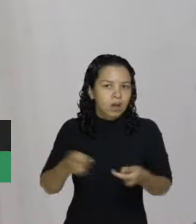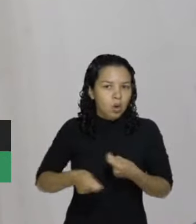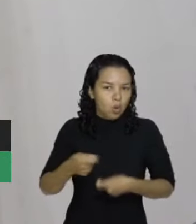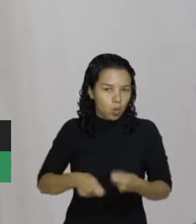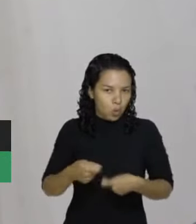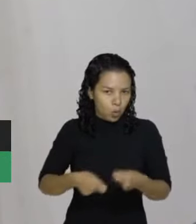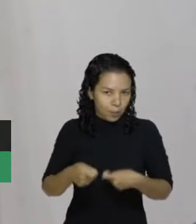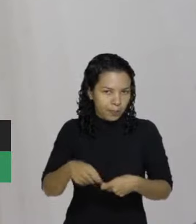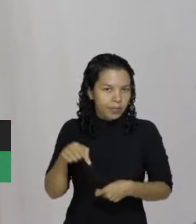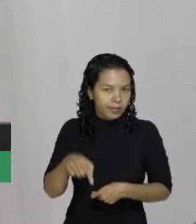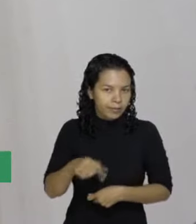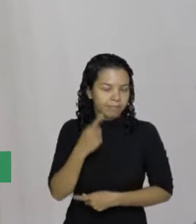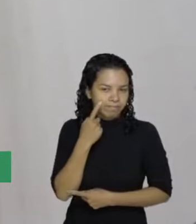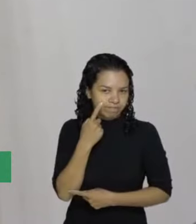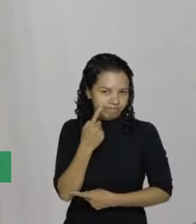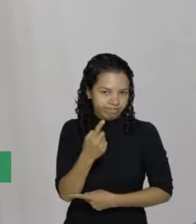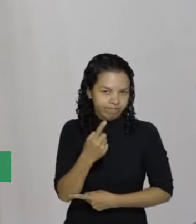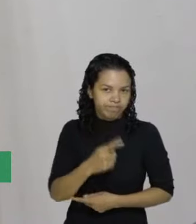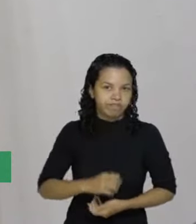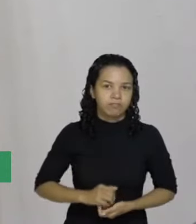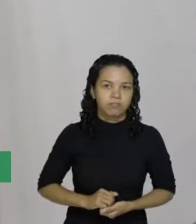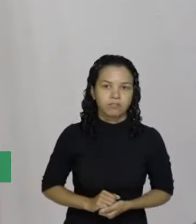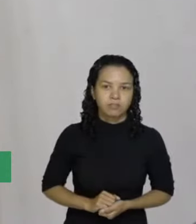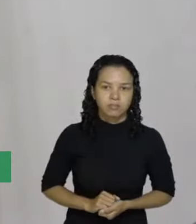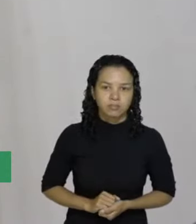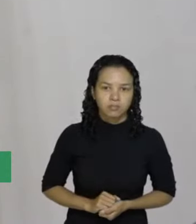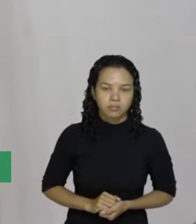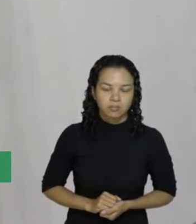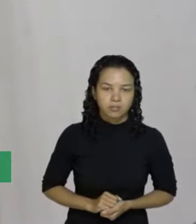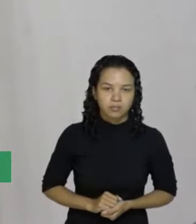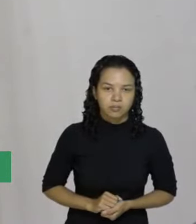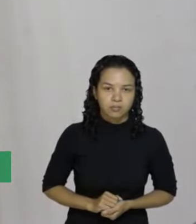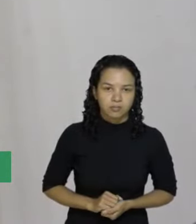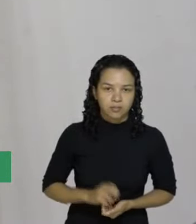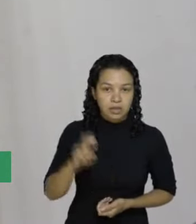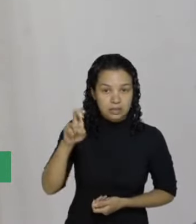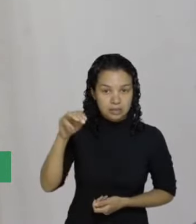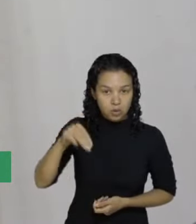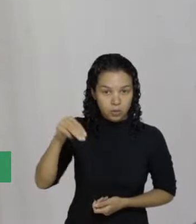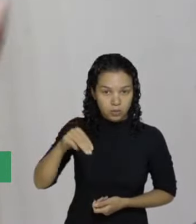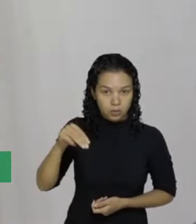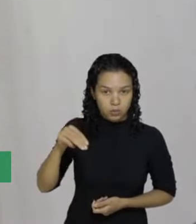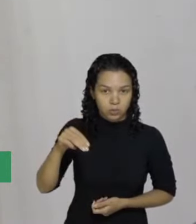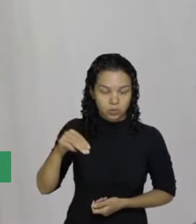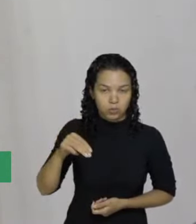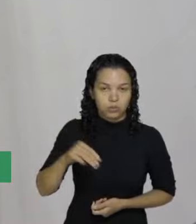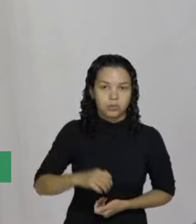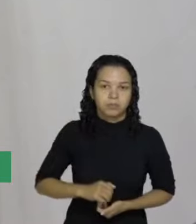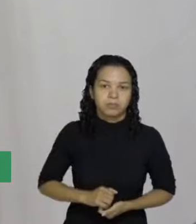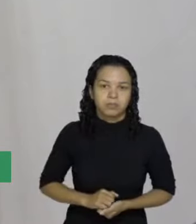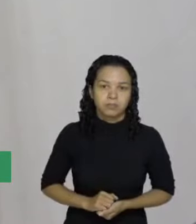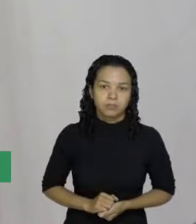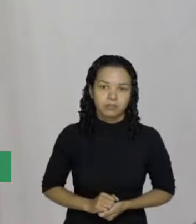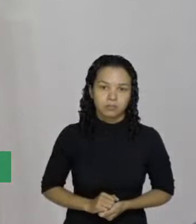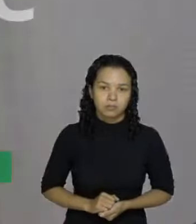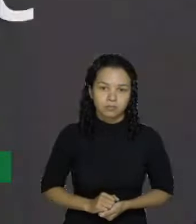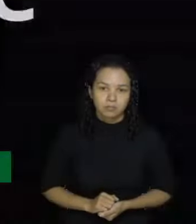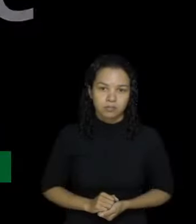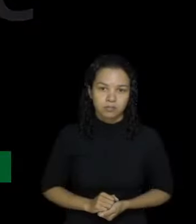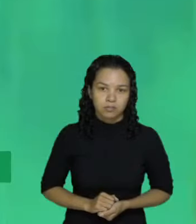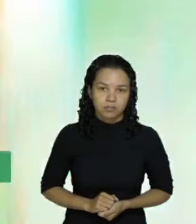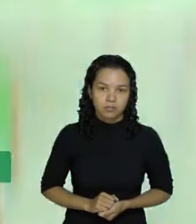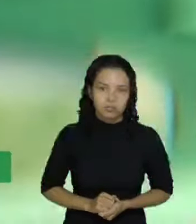catarinense desse produto. Por favor, a técnica, se puder passar 5 minutos a esse vídeo, senhor presidente, já pedindo a aquiescência de Vossa Excelência.